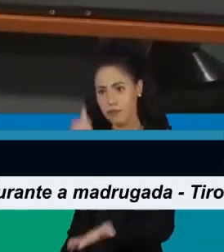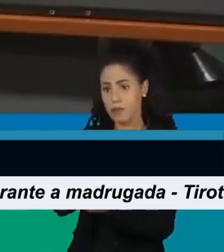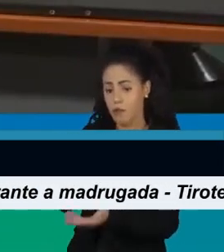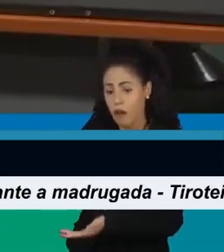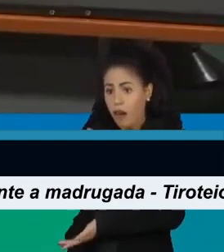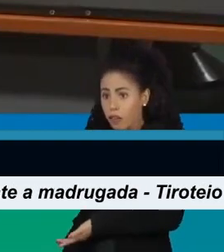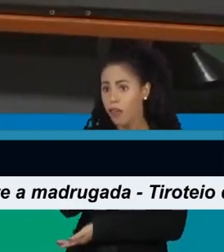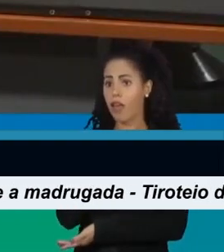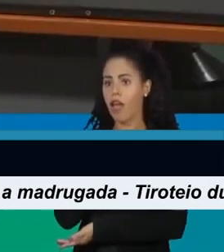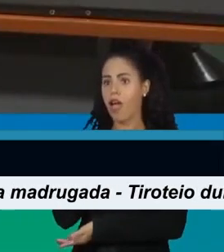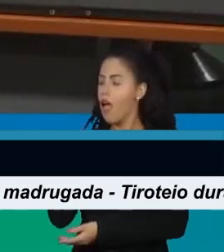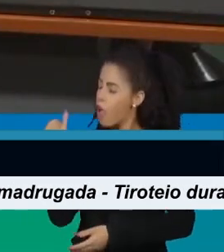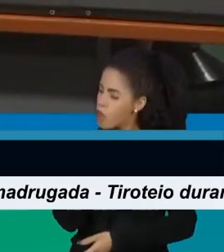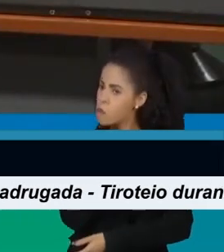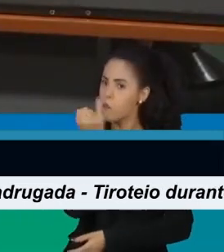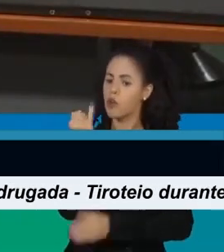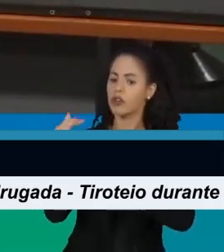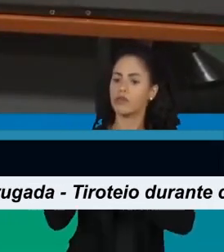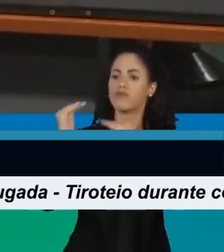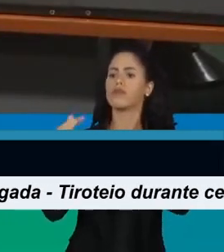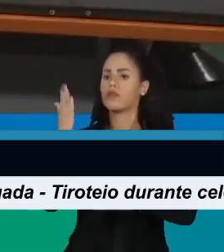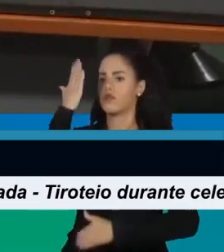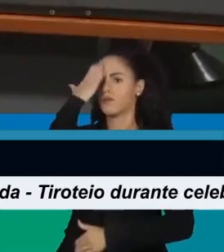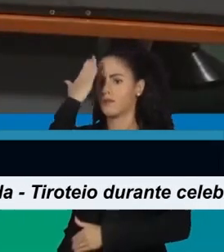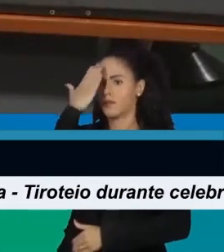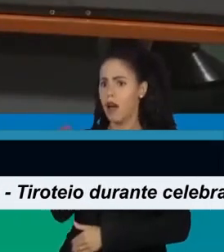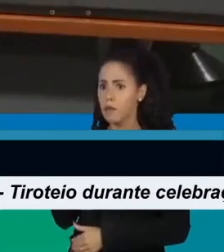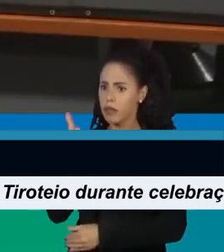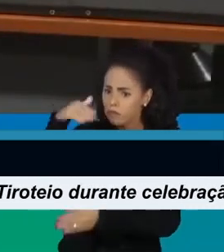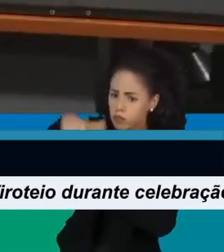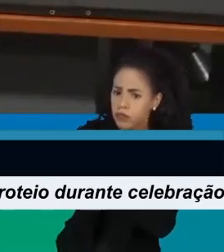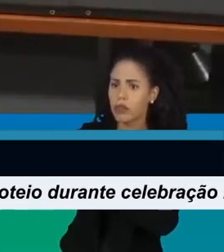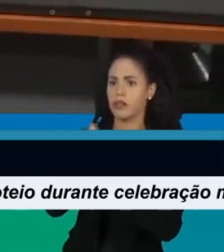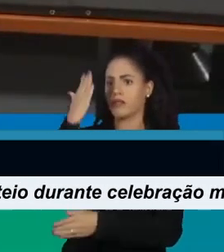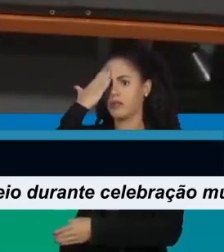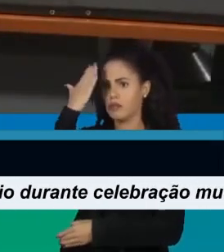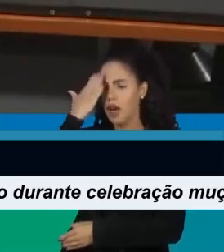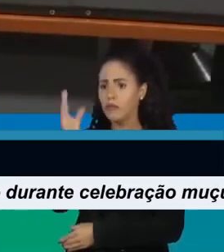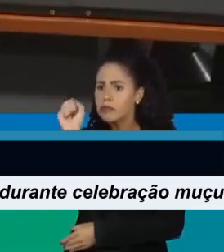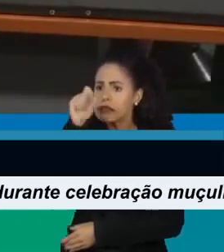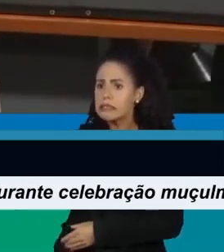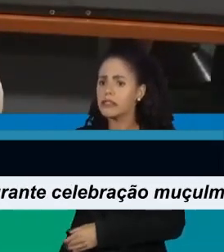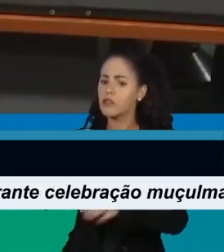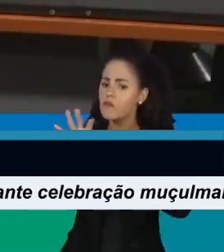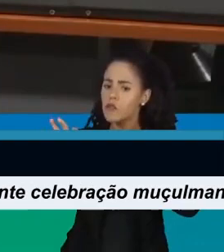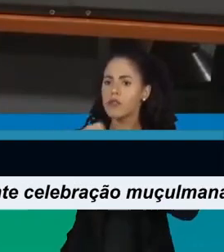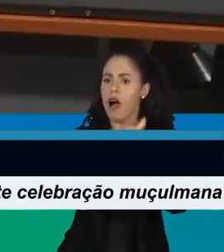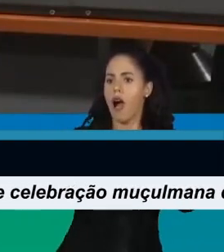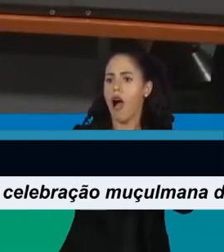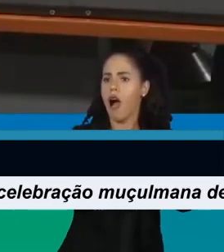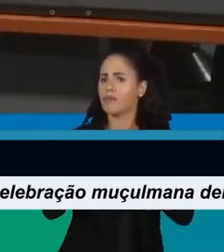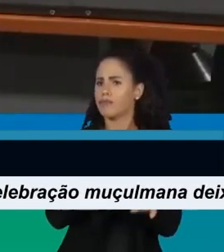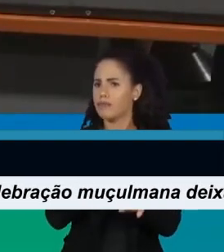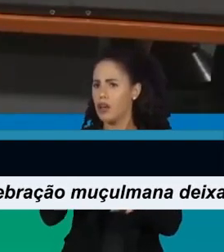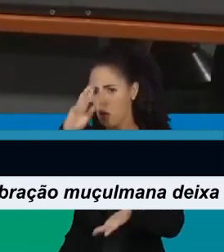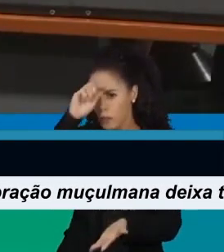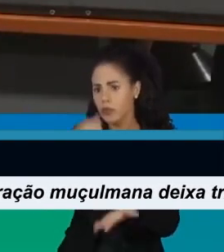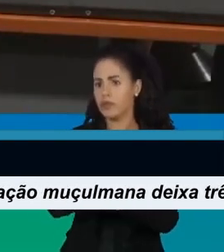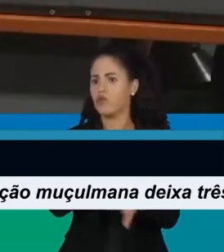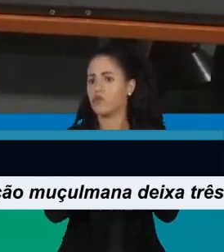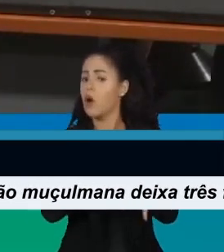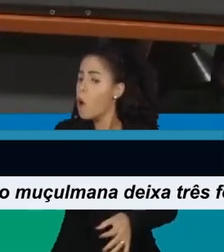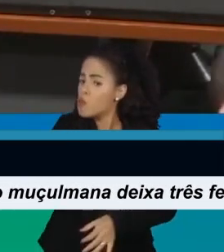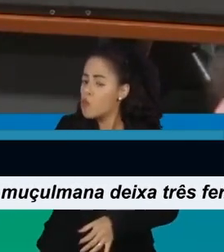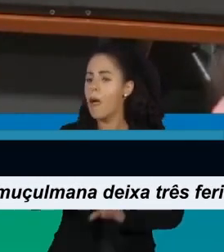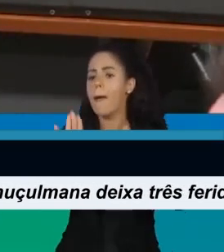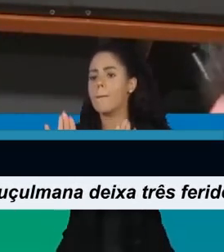decisão soberana, grandiosa, de alta repercussão social, não é uma decisão judicial, é